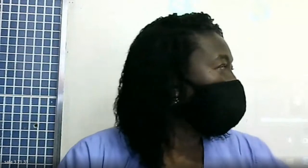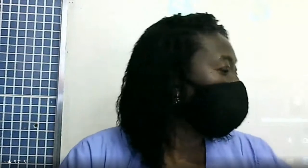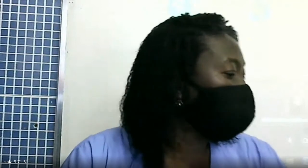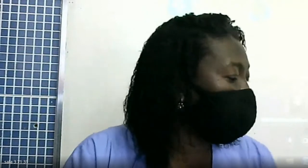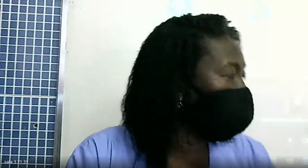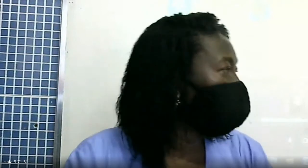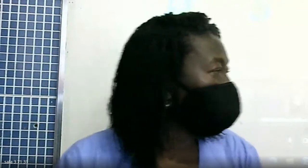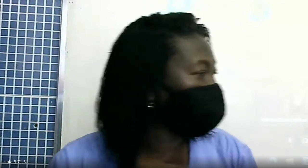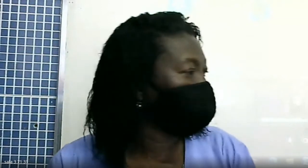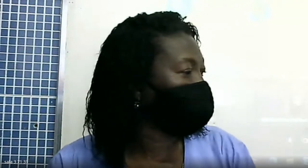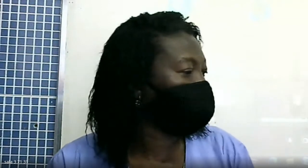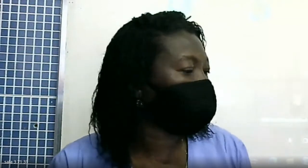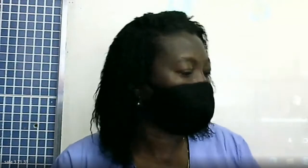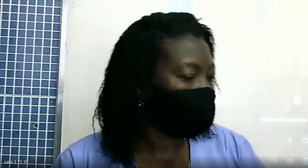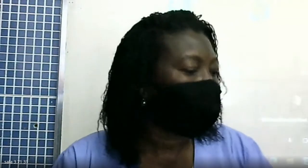Fala, meu bem.